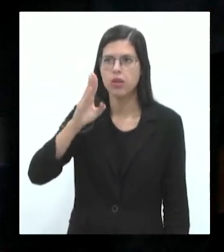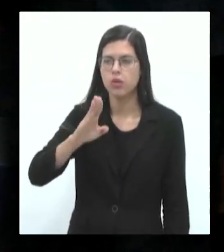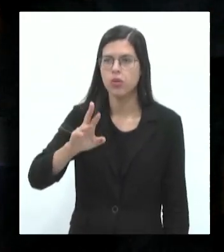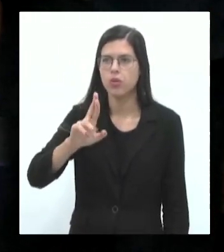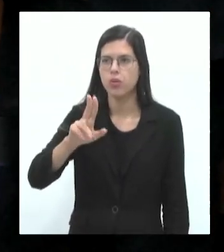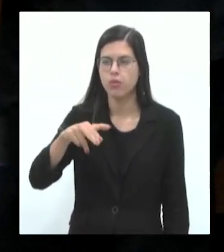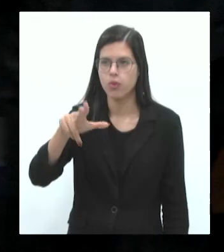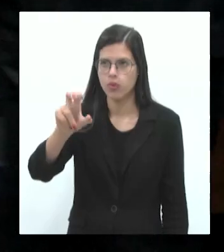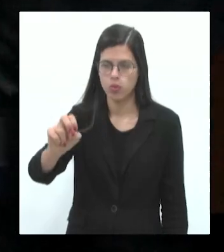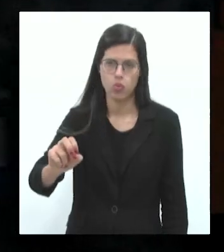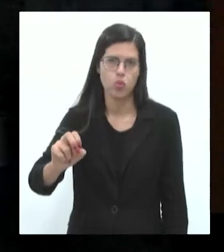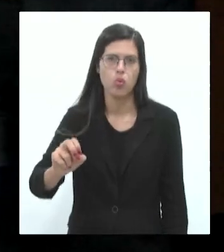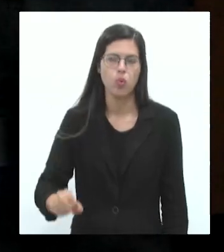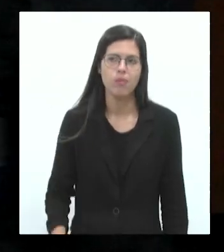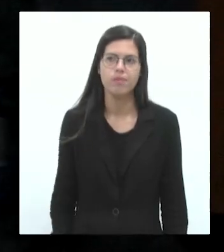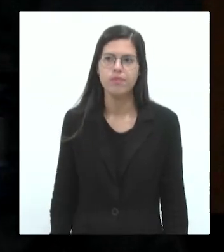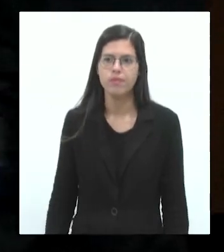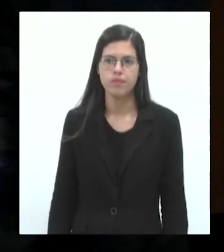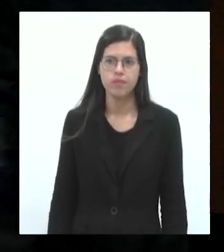Boareto,